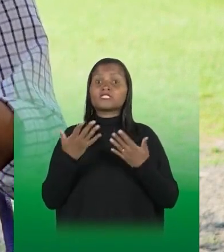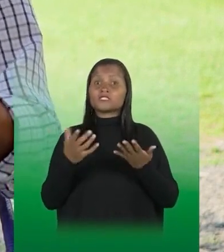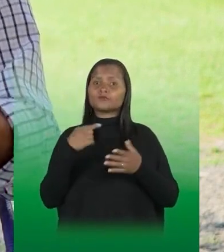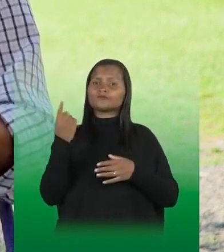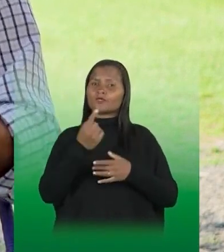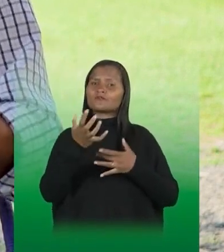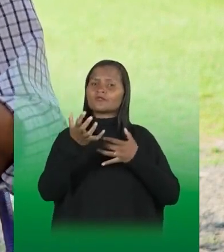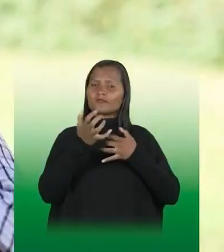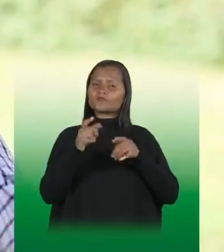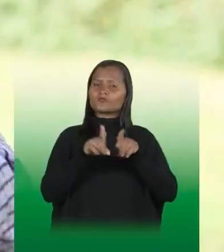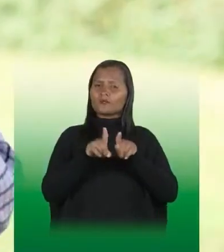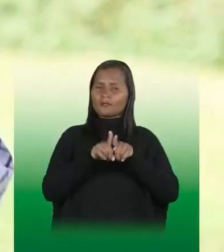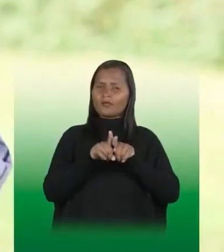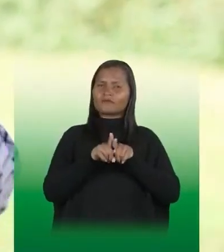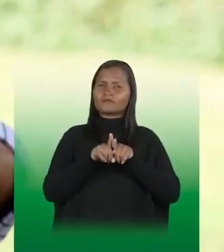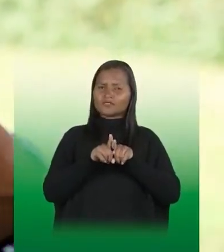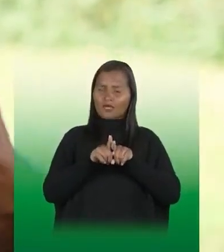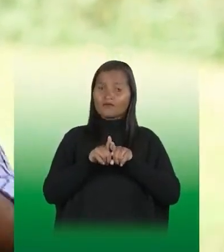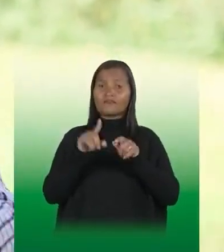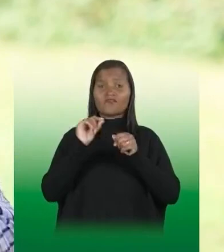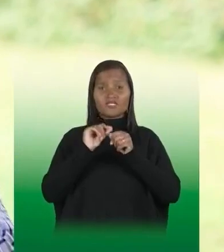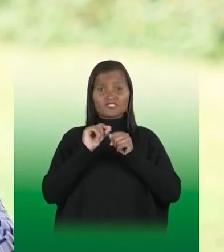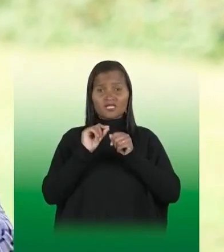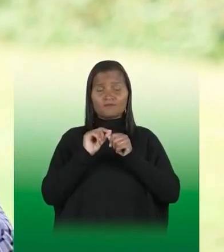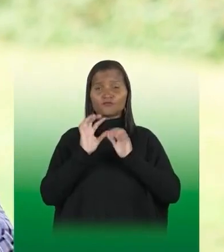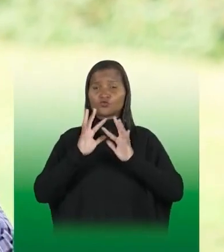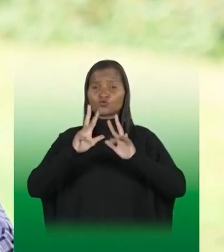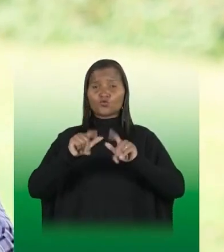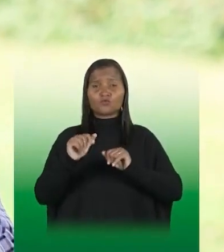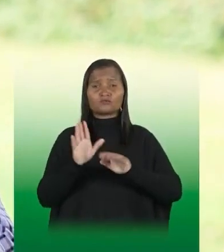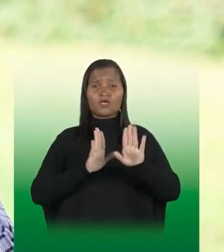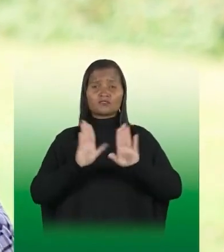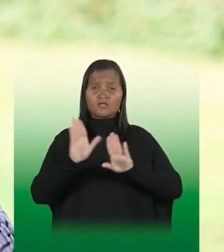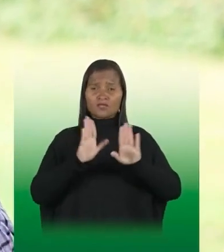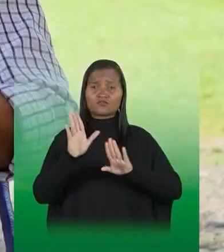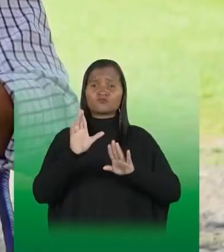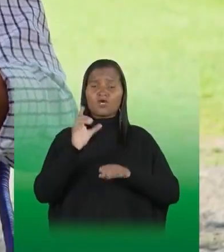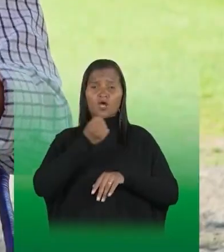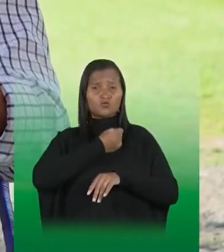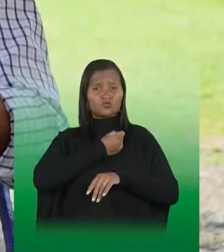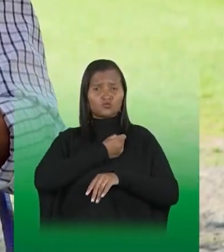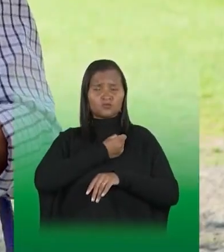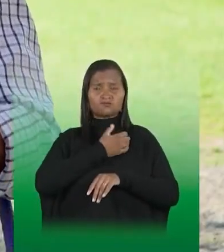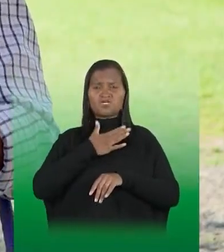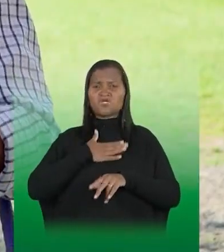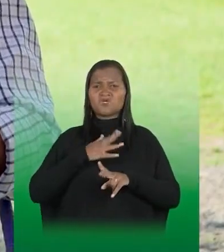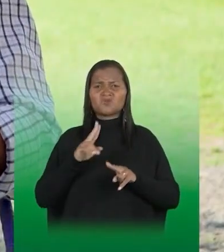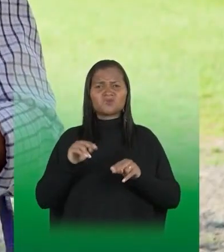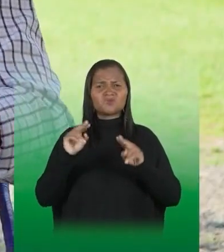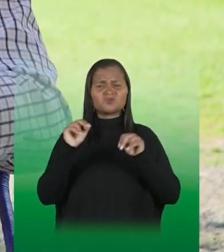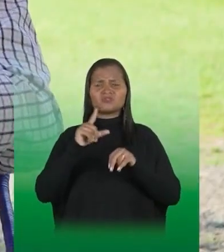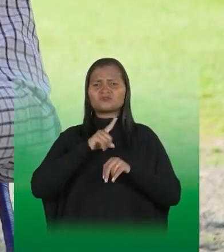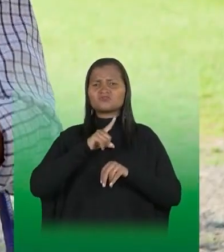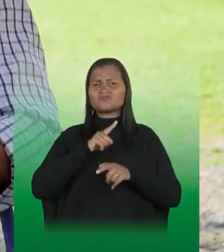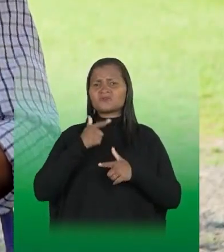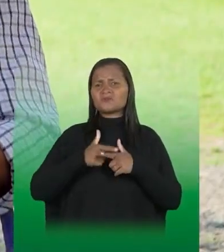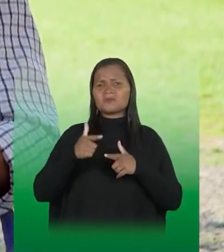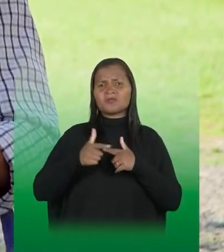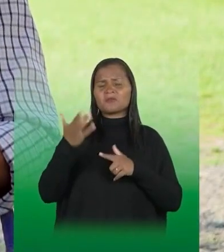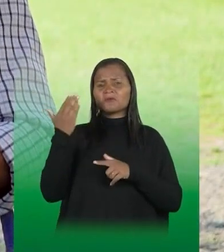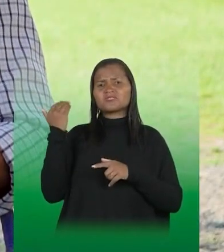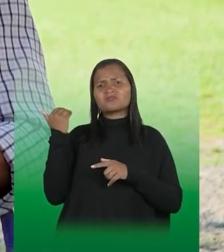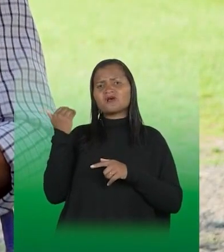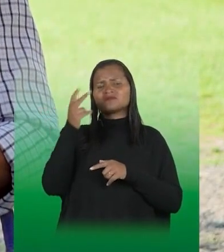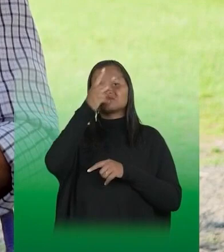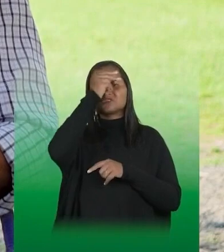implantar também, fazer com que todos tenham acesso a esses números. Eu nunca tive nenhum problema